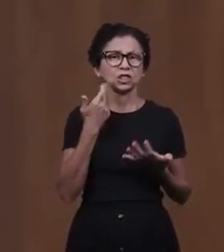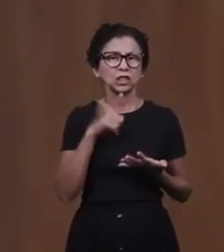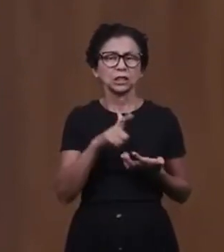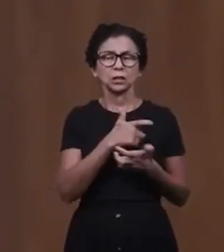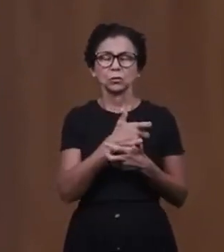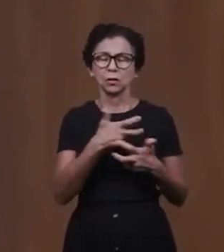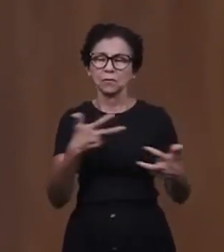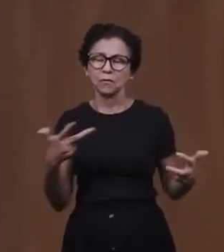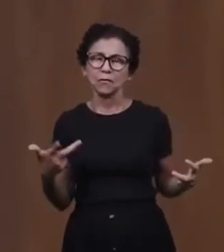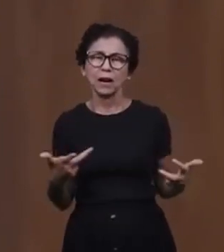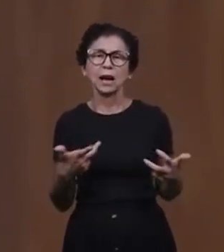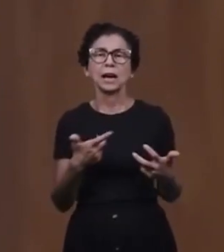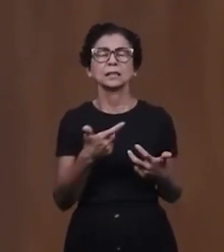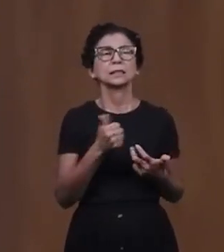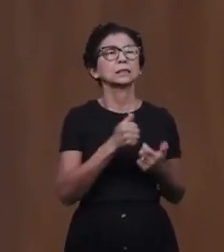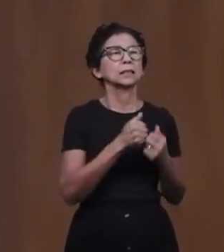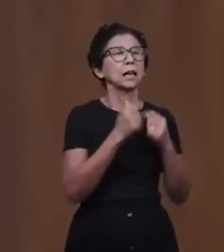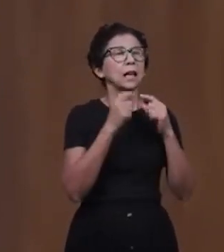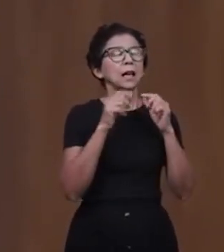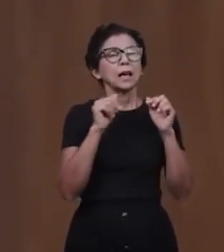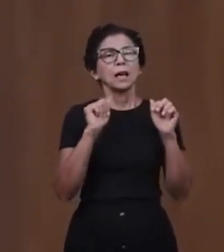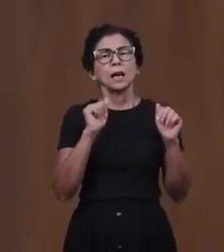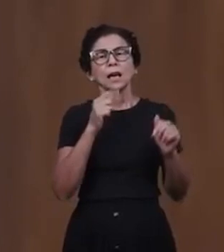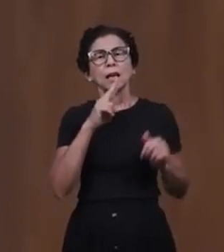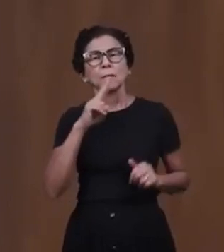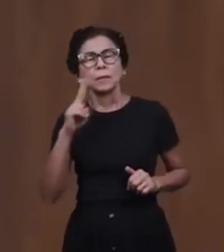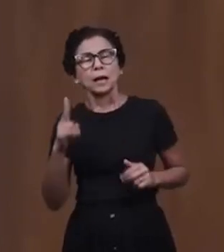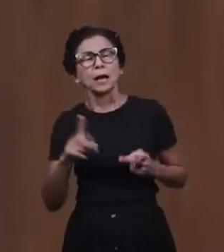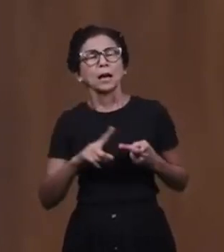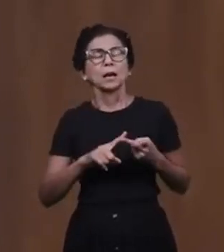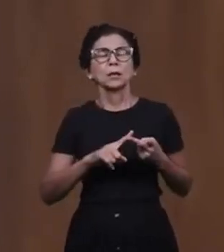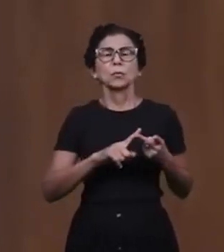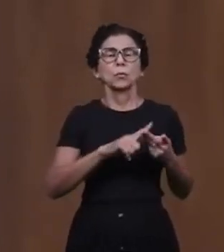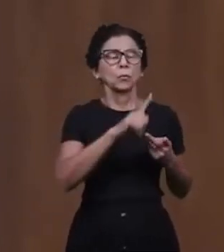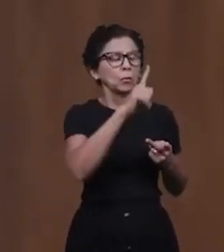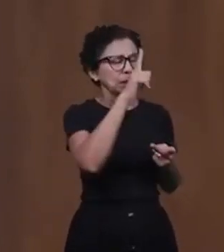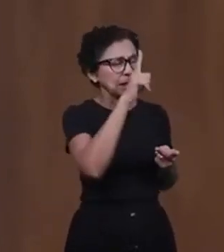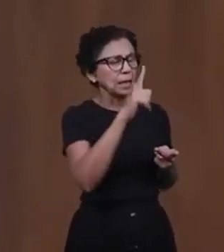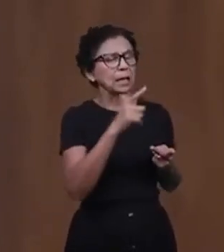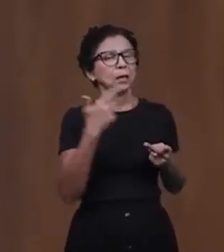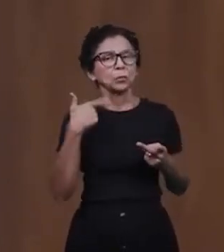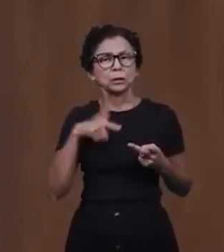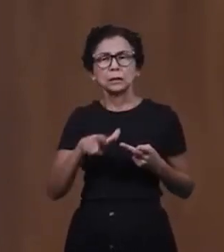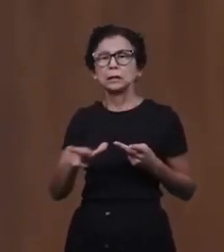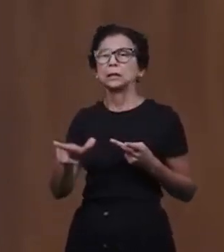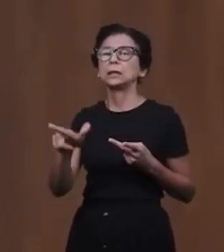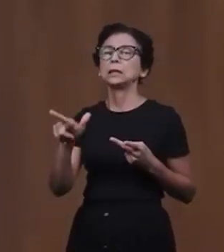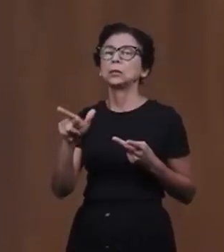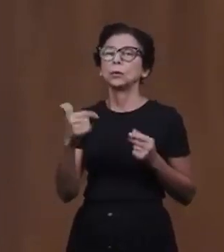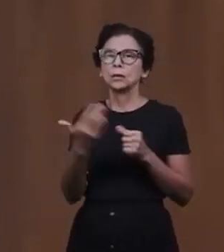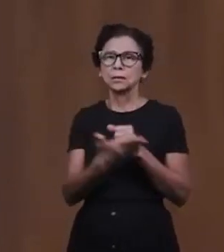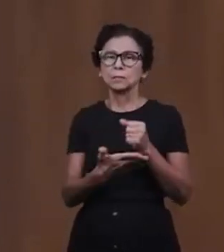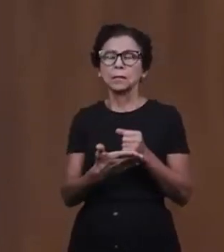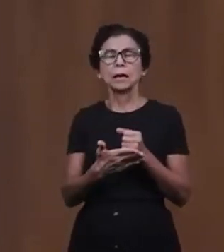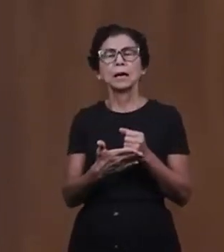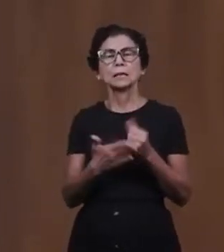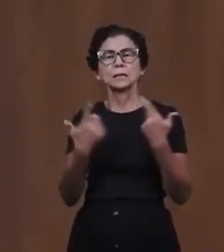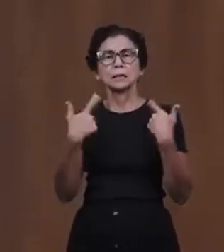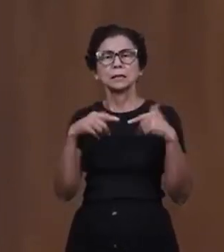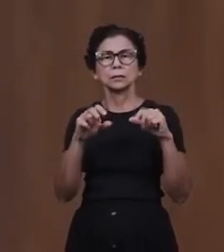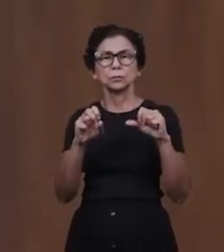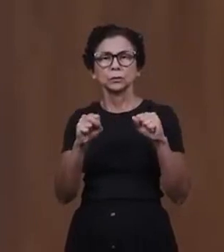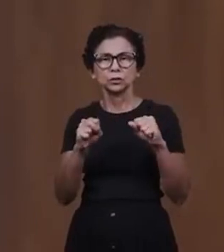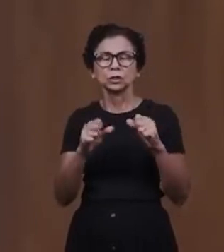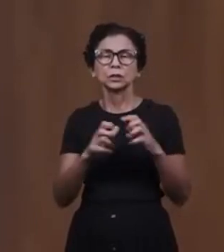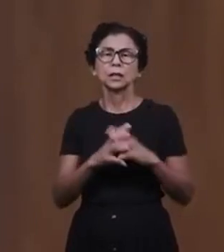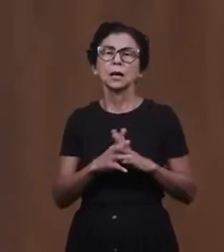conhecê-la no hebraico, os fundamentos, as bases linguísticas dela, mas nisso aí você